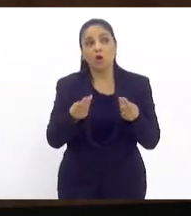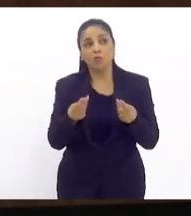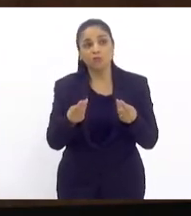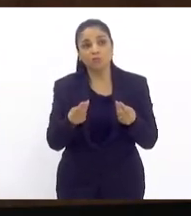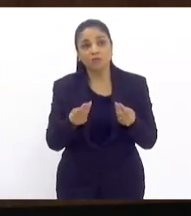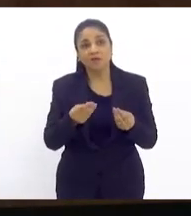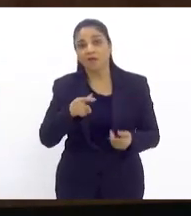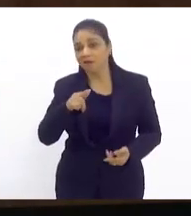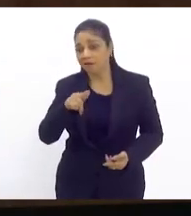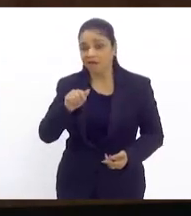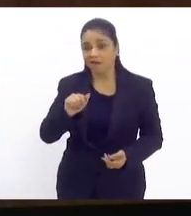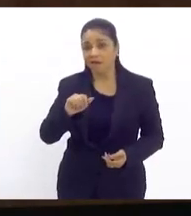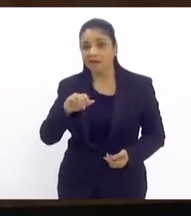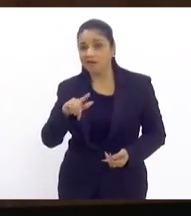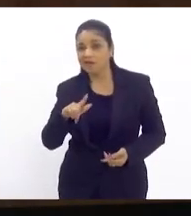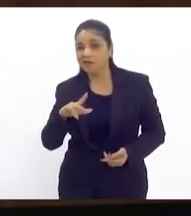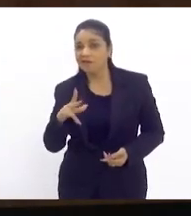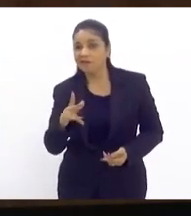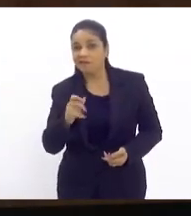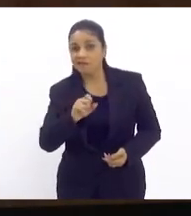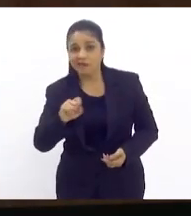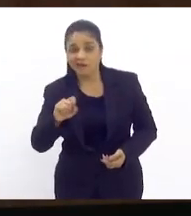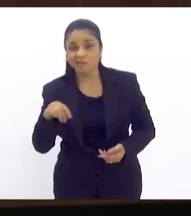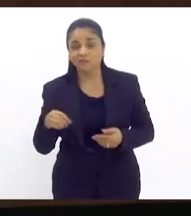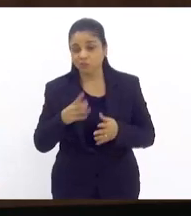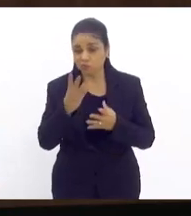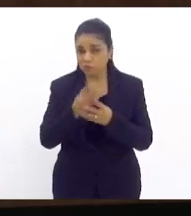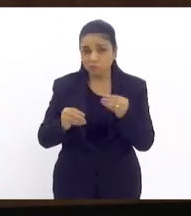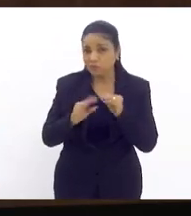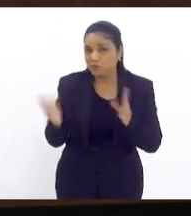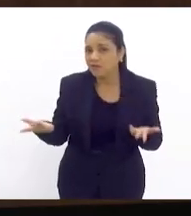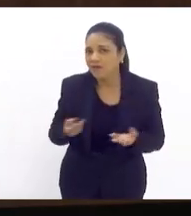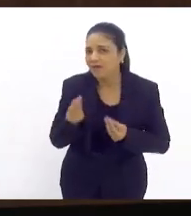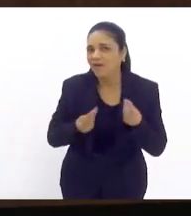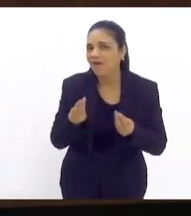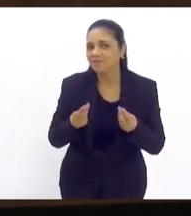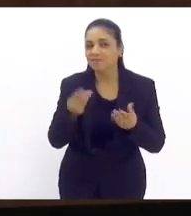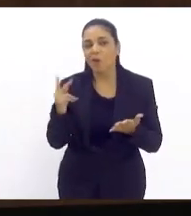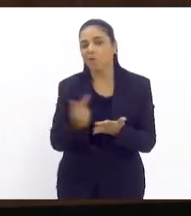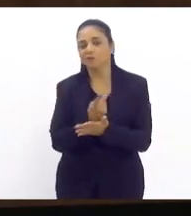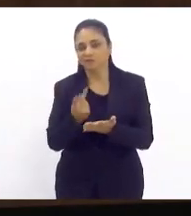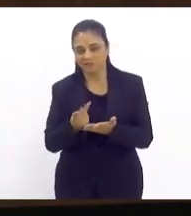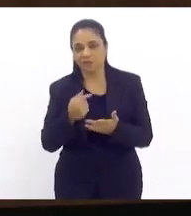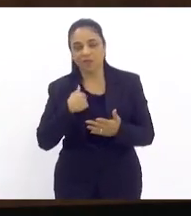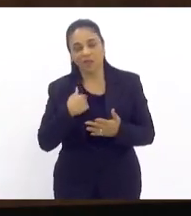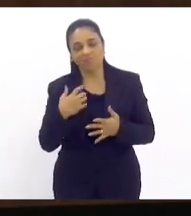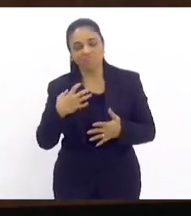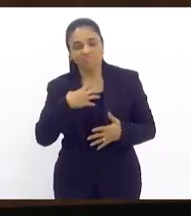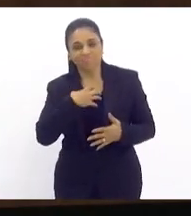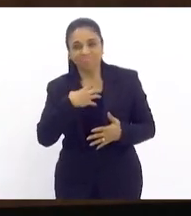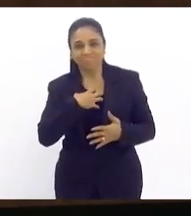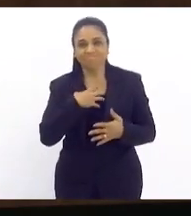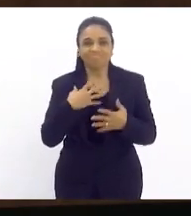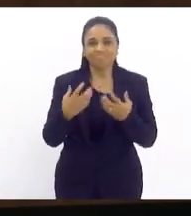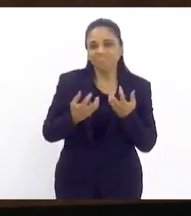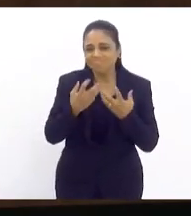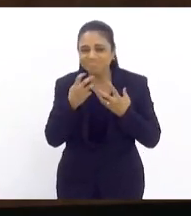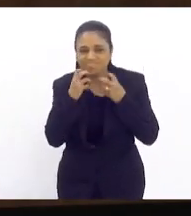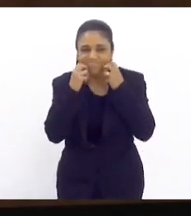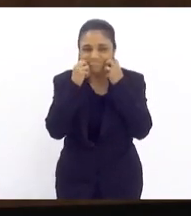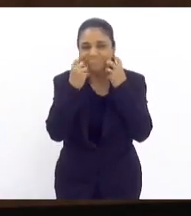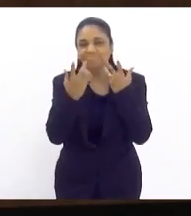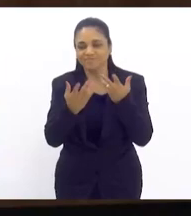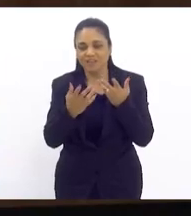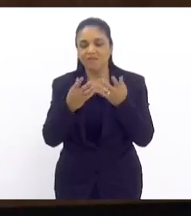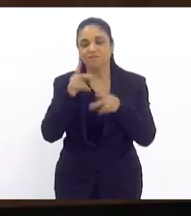o que que aconteceu então são situações que geram às vezes para a gente até um constrangimento com o nosso eleitor além de